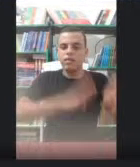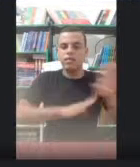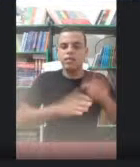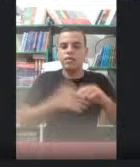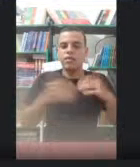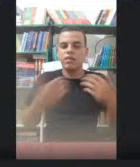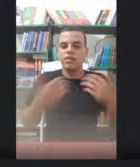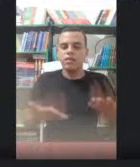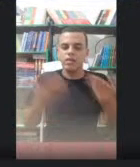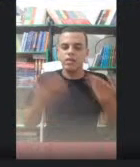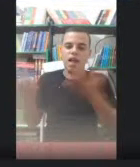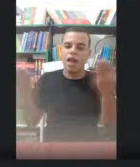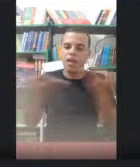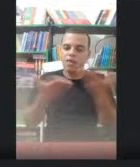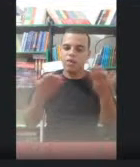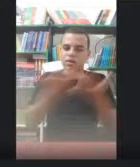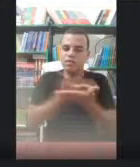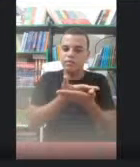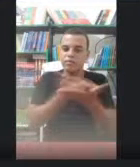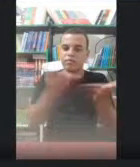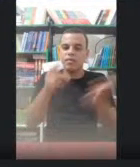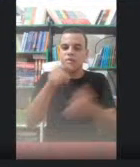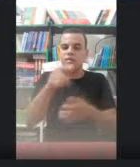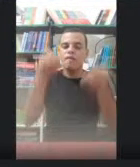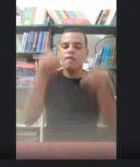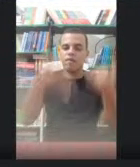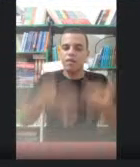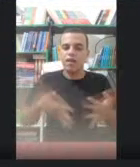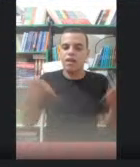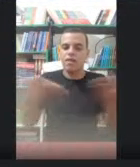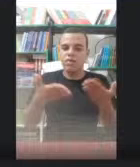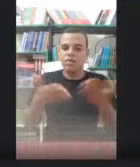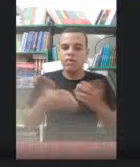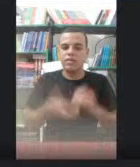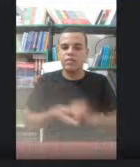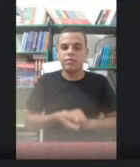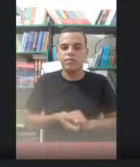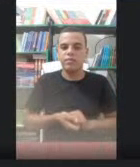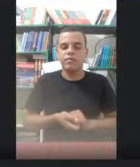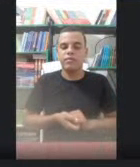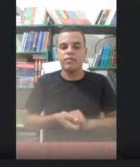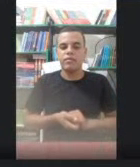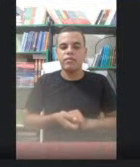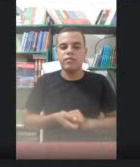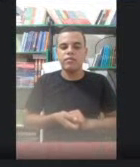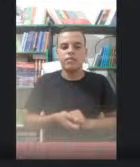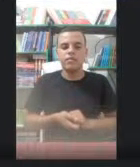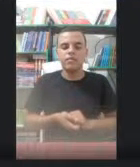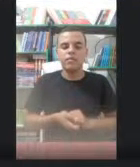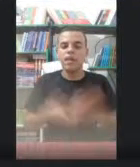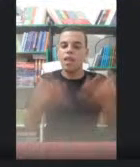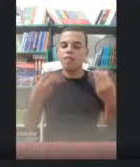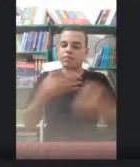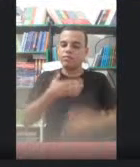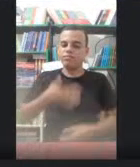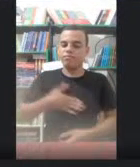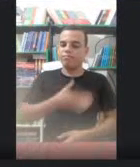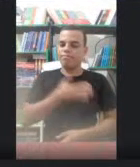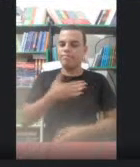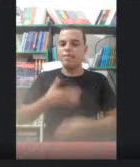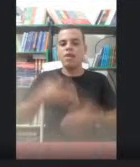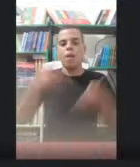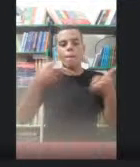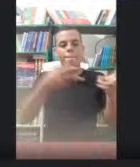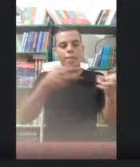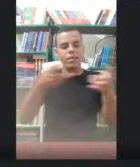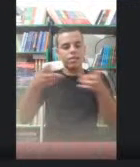palavra e fico à disposição para aprofundamento. Eu acho que é muito gratificante a gente perceber, né, como o tema